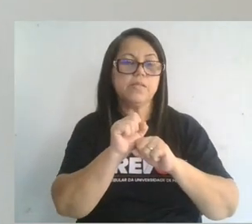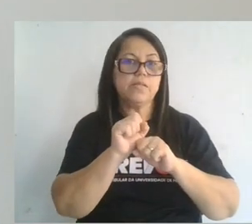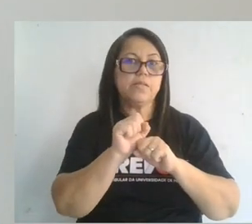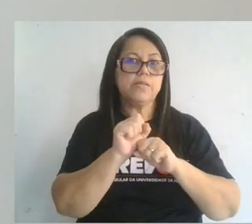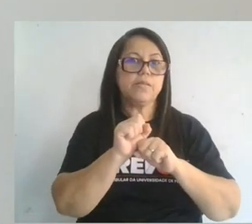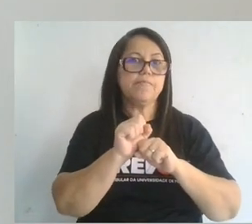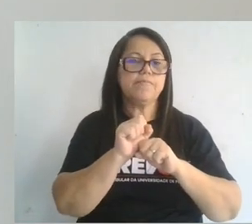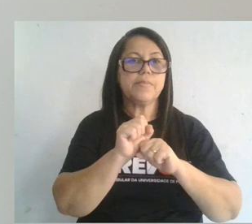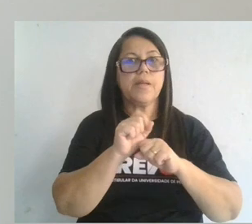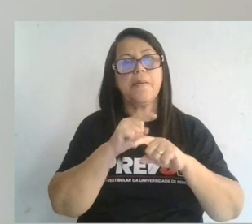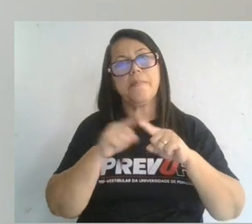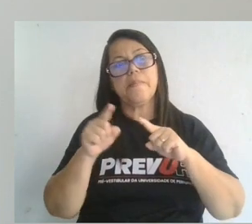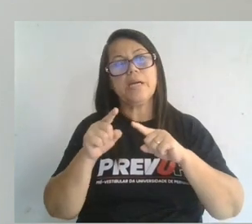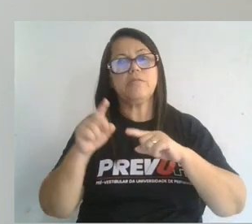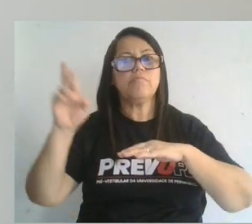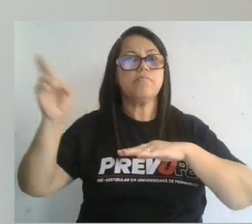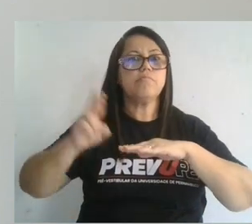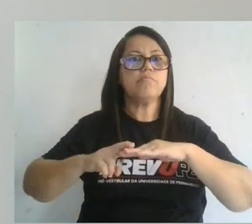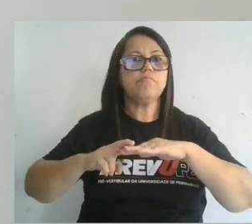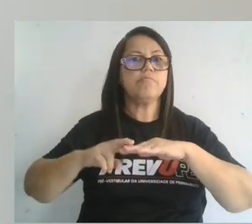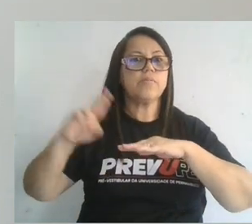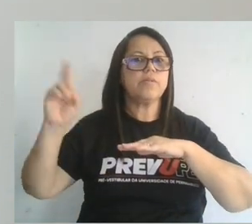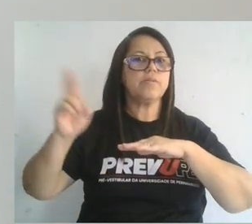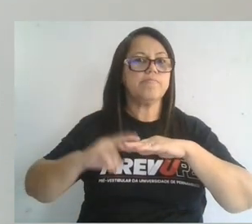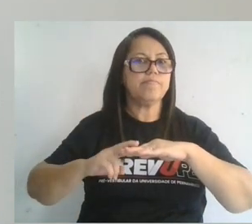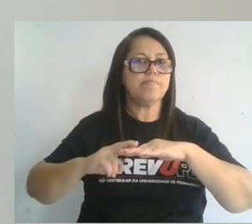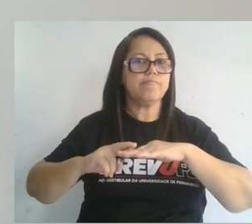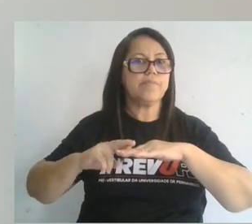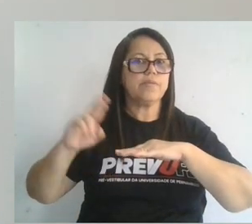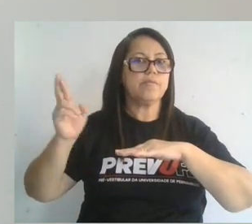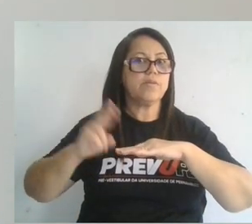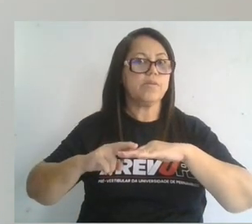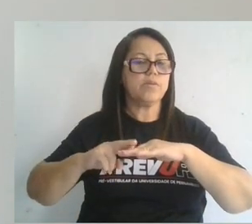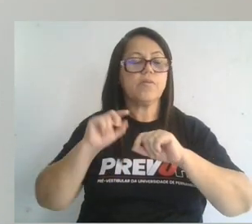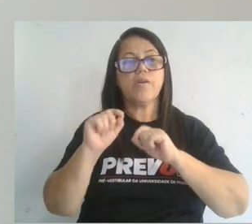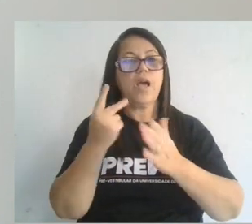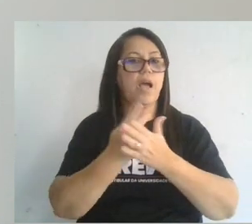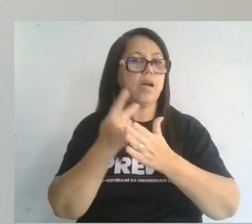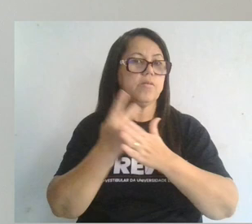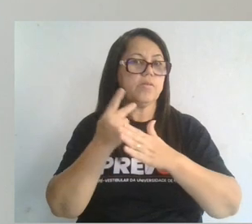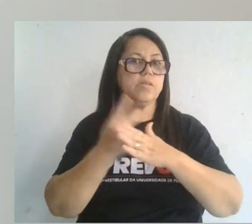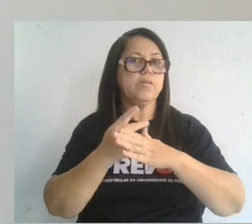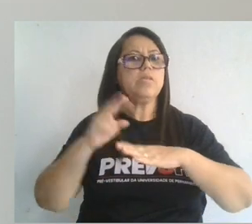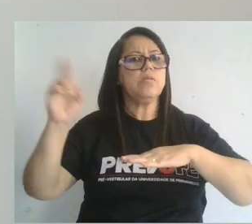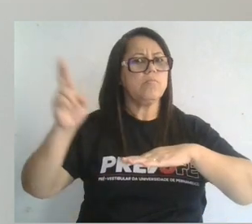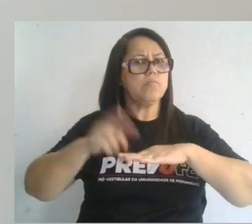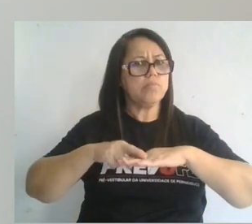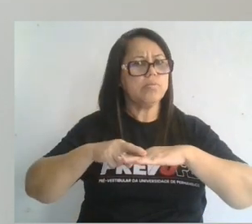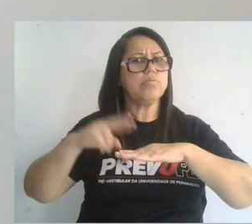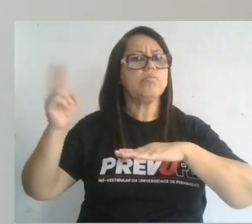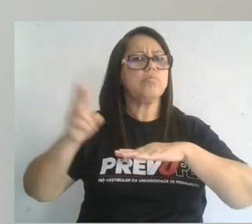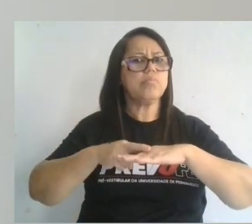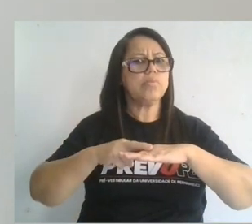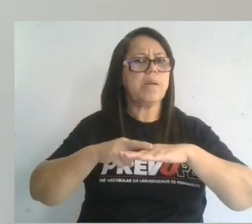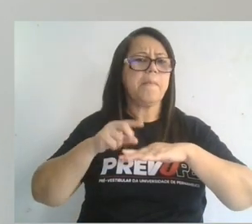radiação, mas com uma frequência baixa, o que vai acontecer é que muitos fótons vão chegar no